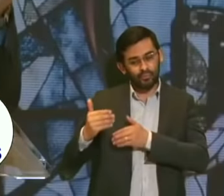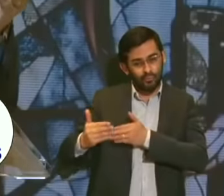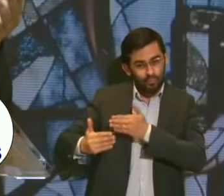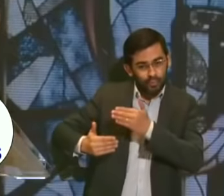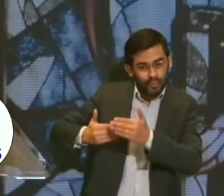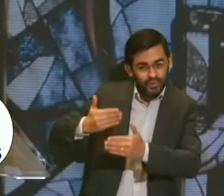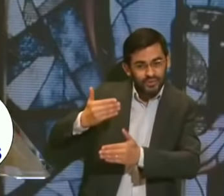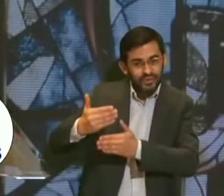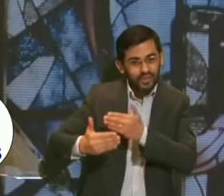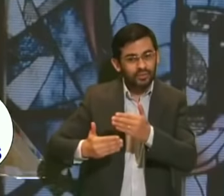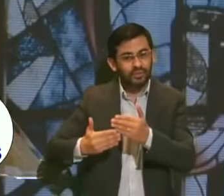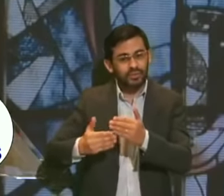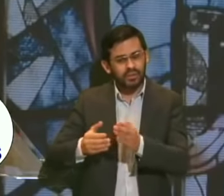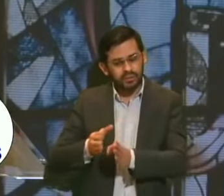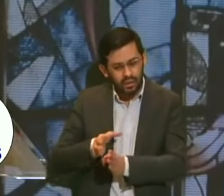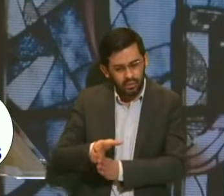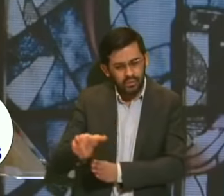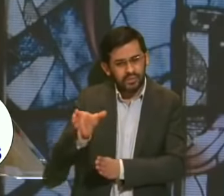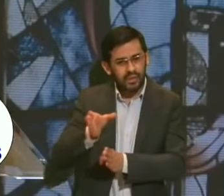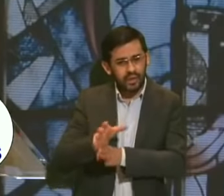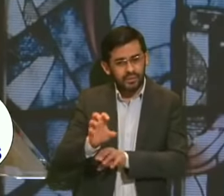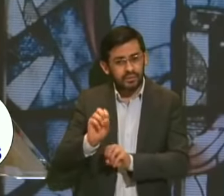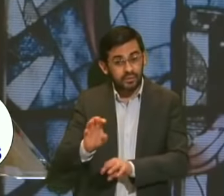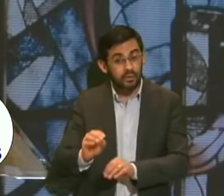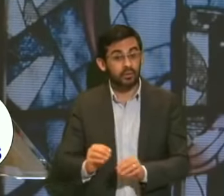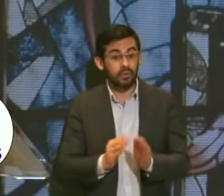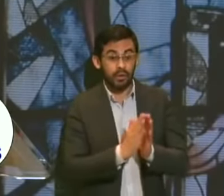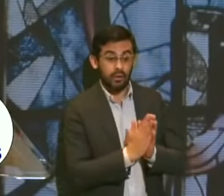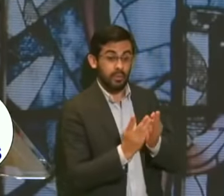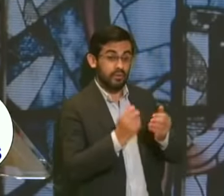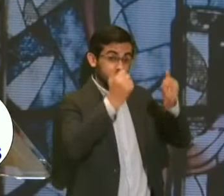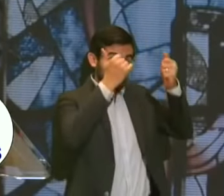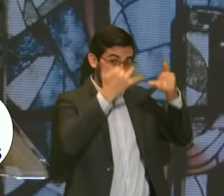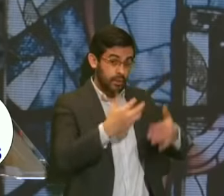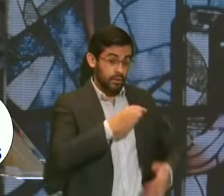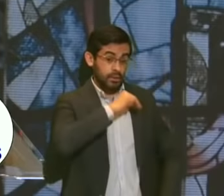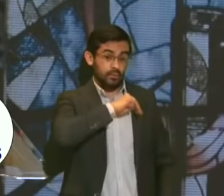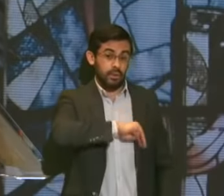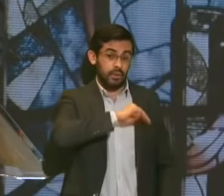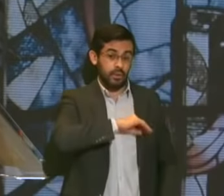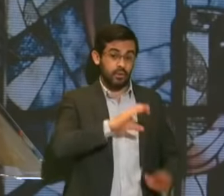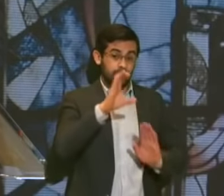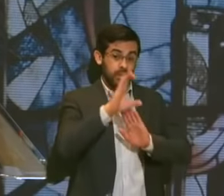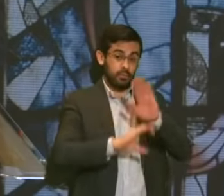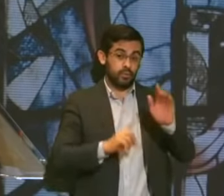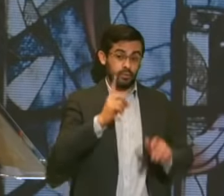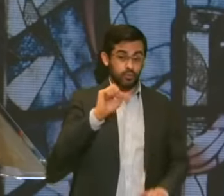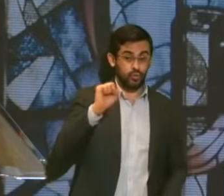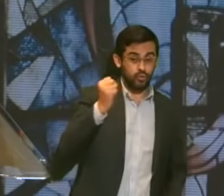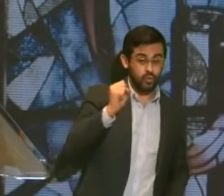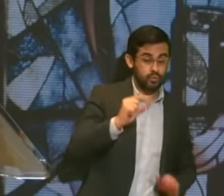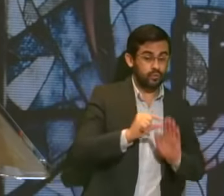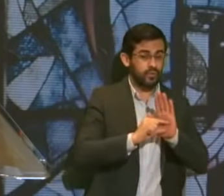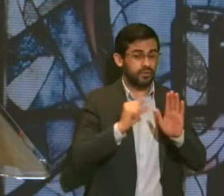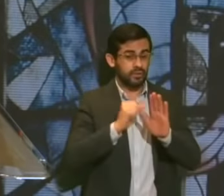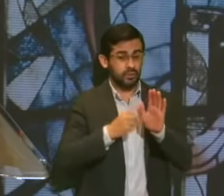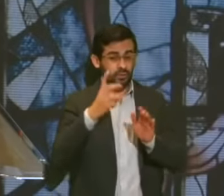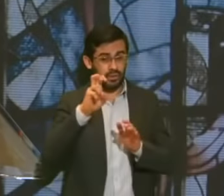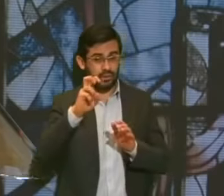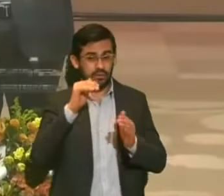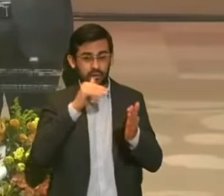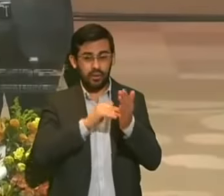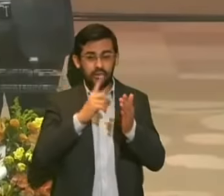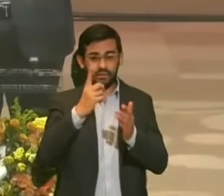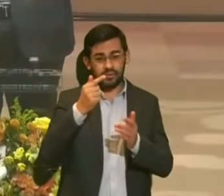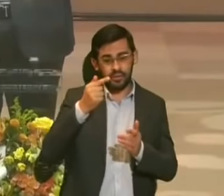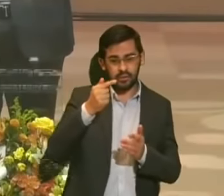de disciplina. E a Bíblia vai ensinar para a gente lá em Mateus 18, versículos 15 a 17: